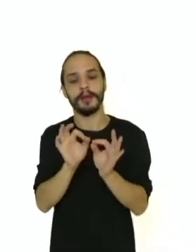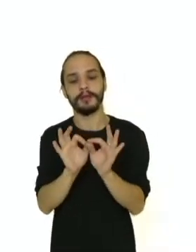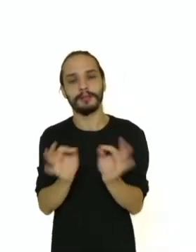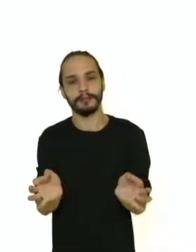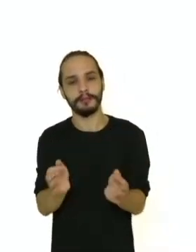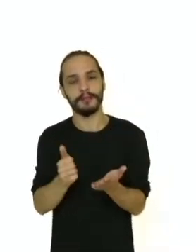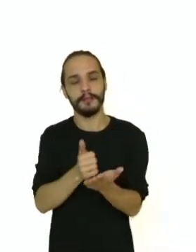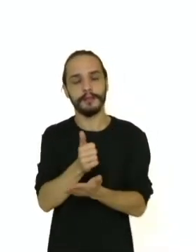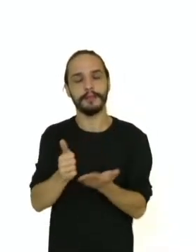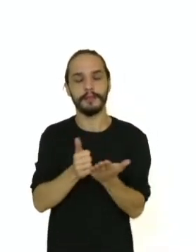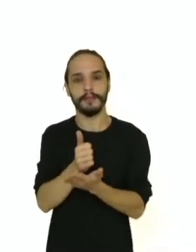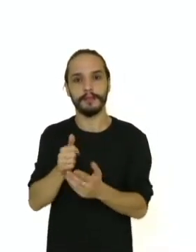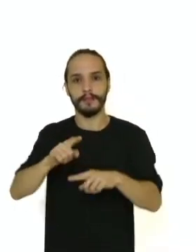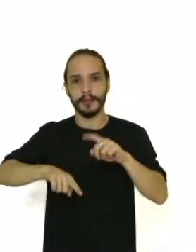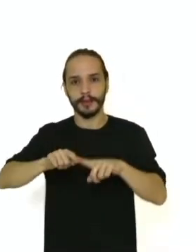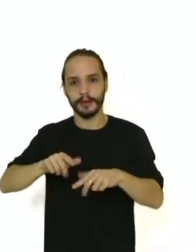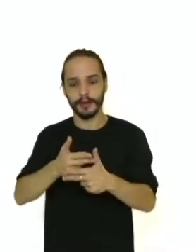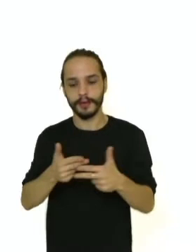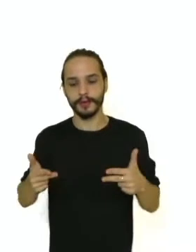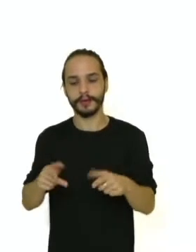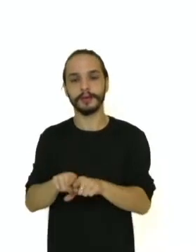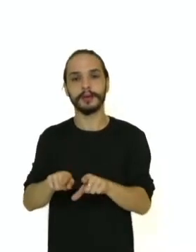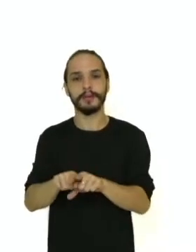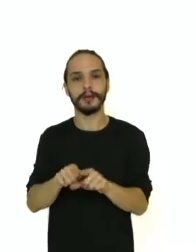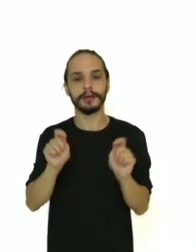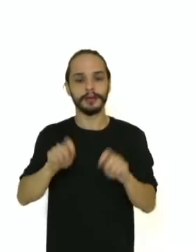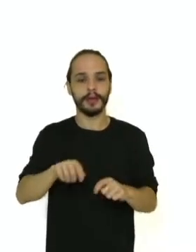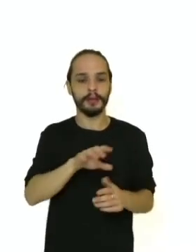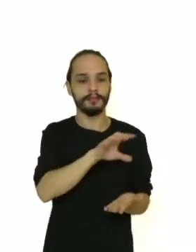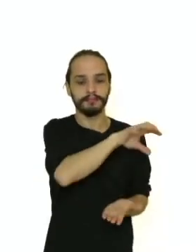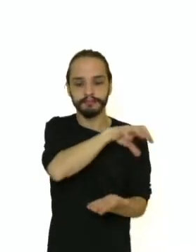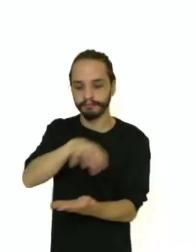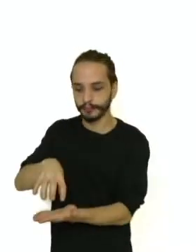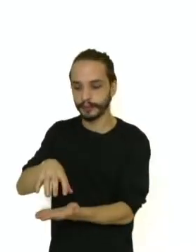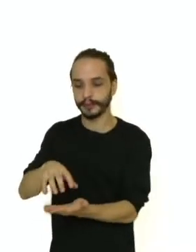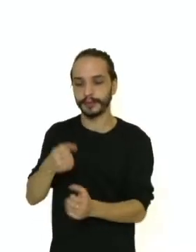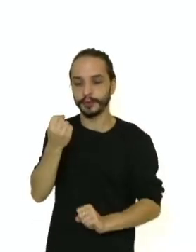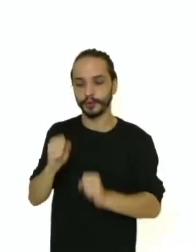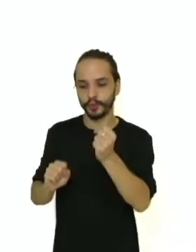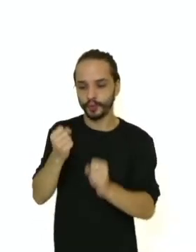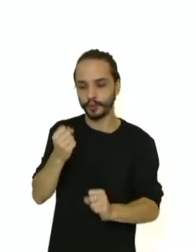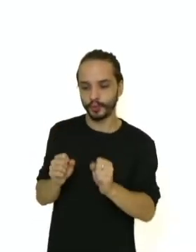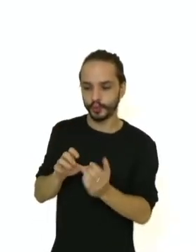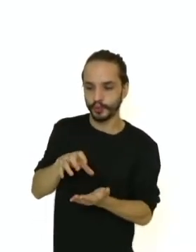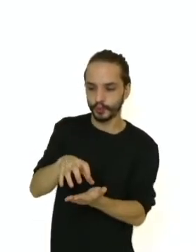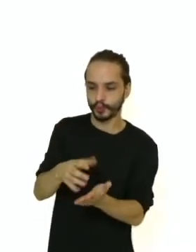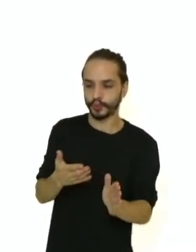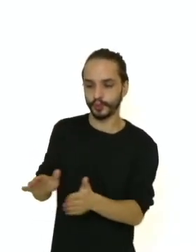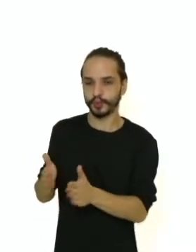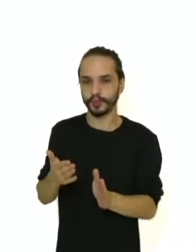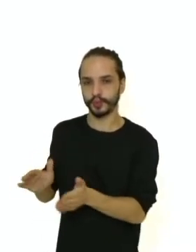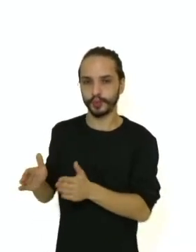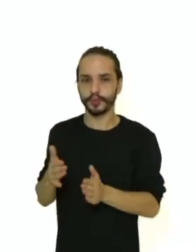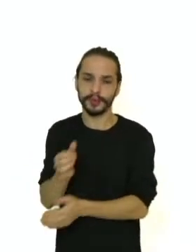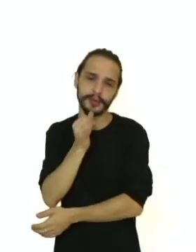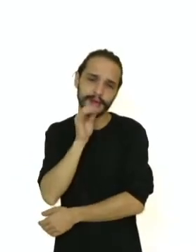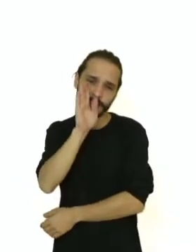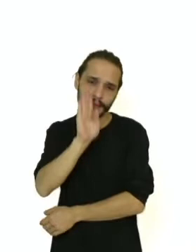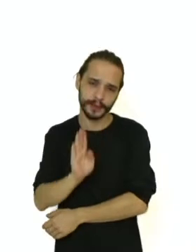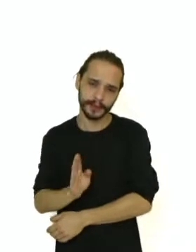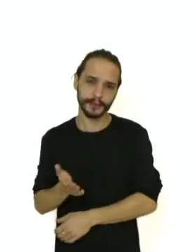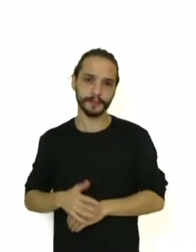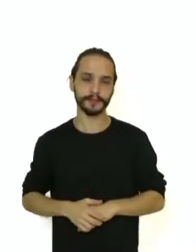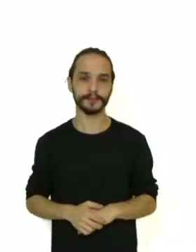e também com as boas condições para a instalação dessas indústrias e fábricas, como é o caso do Brasil, por